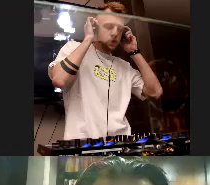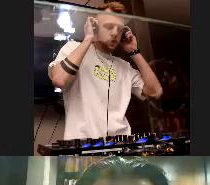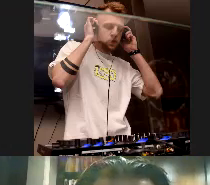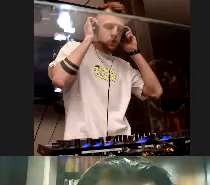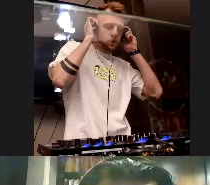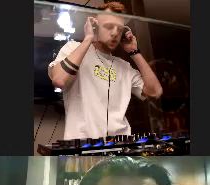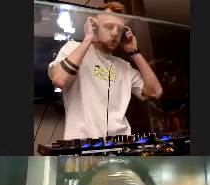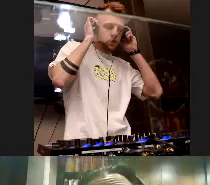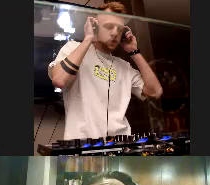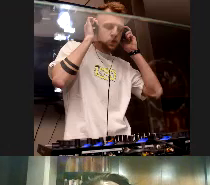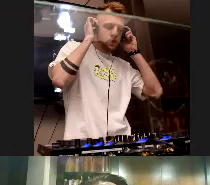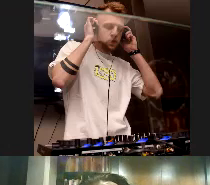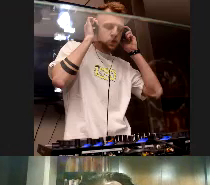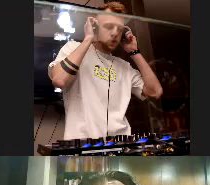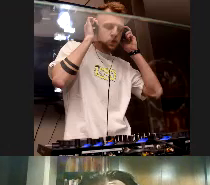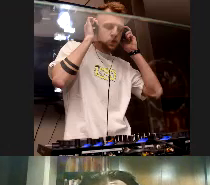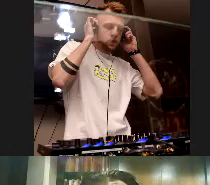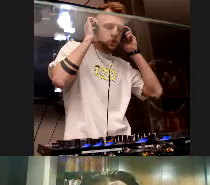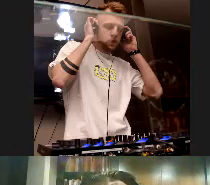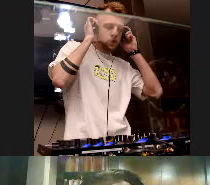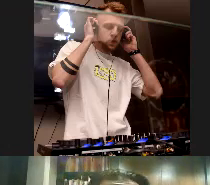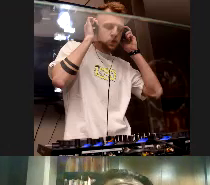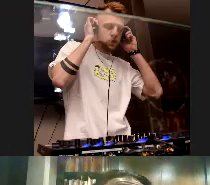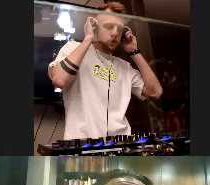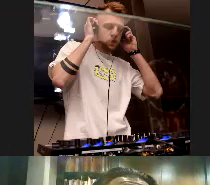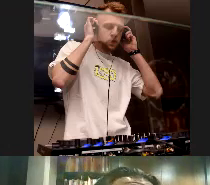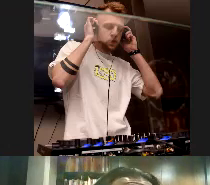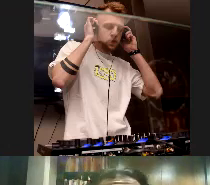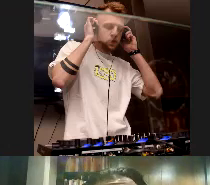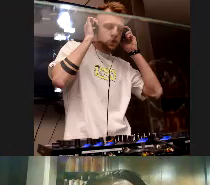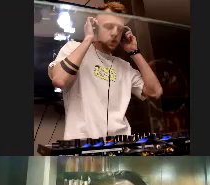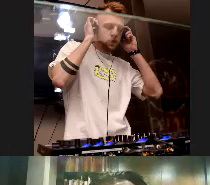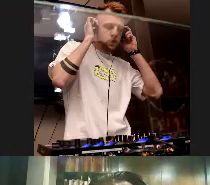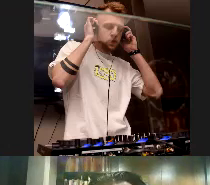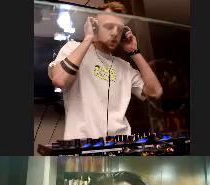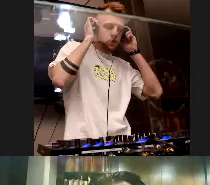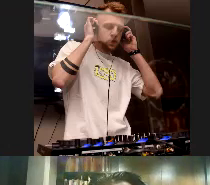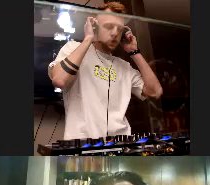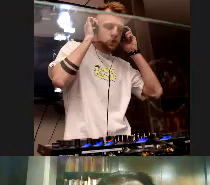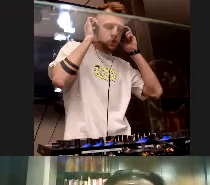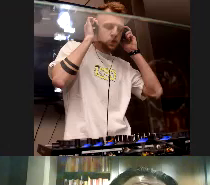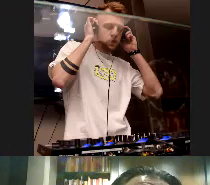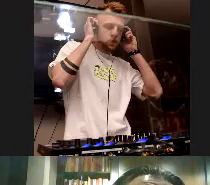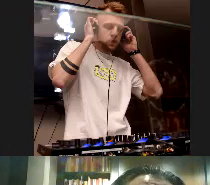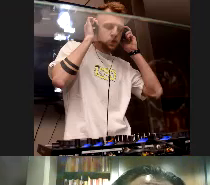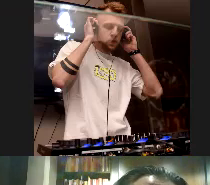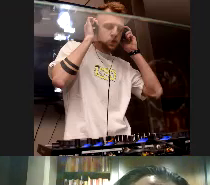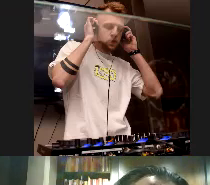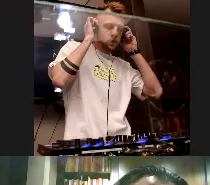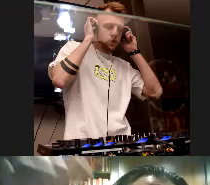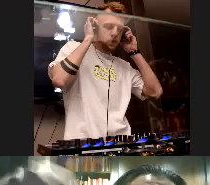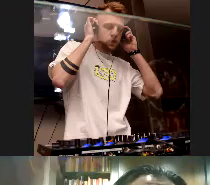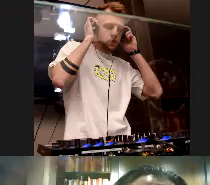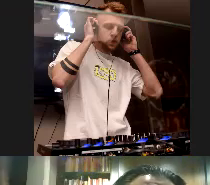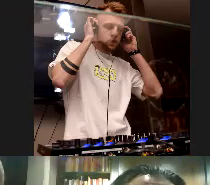sistema. Se eles não aderir, eles estão aderindo porque eles vão ganhar saúde. Não é justo ele tomar uma